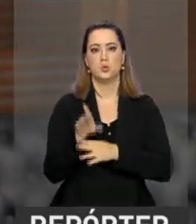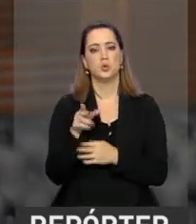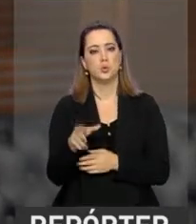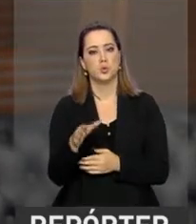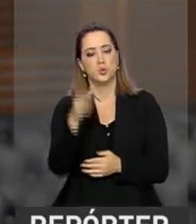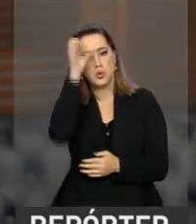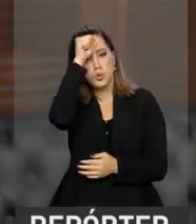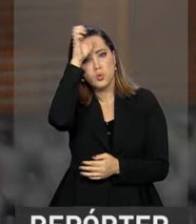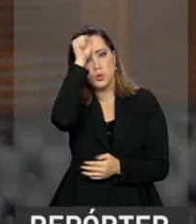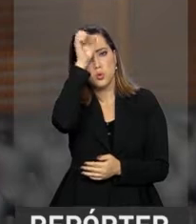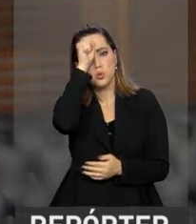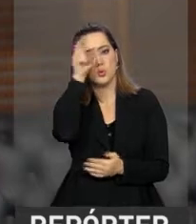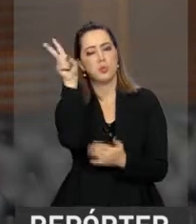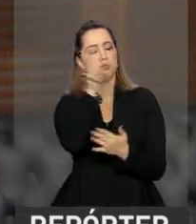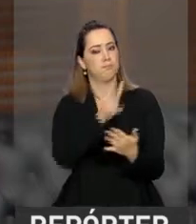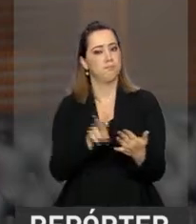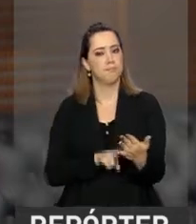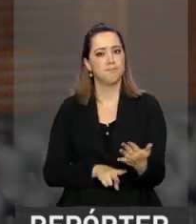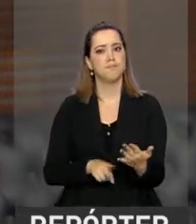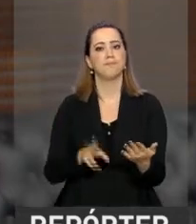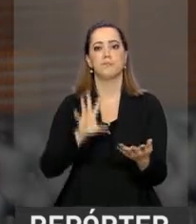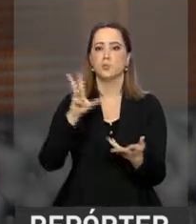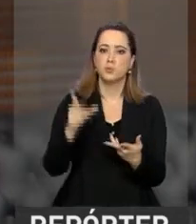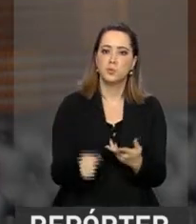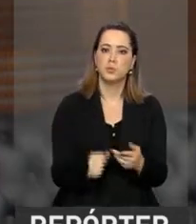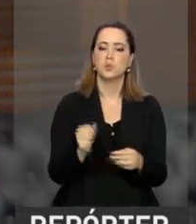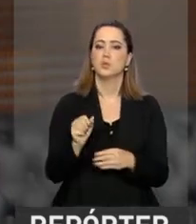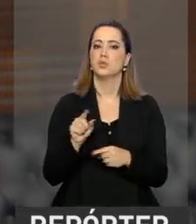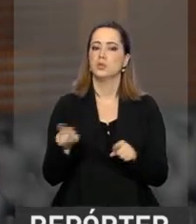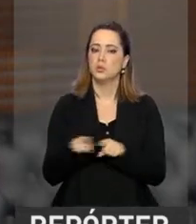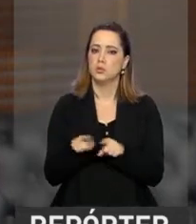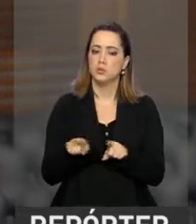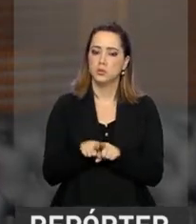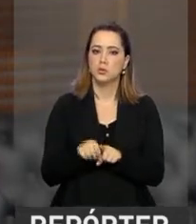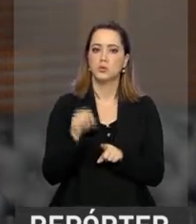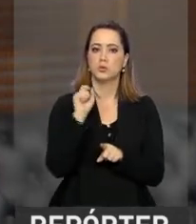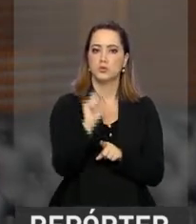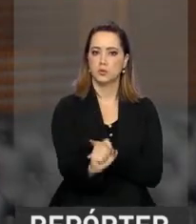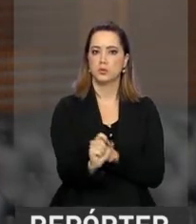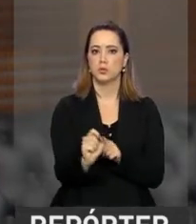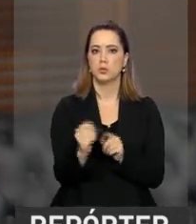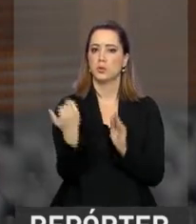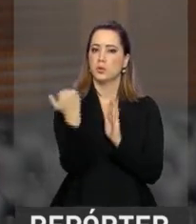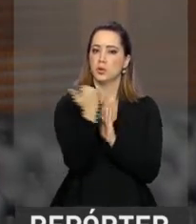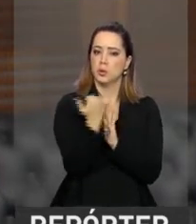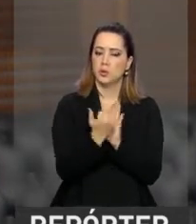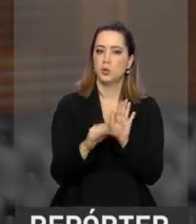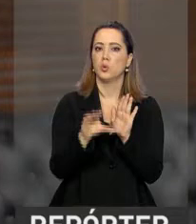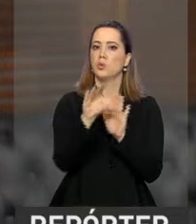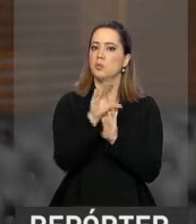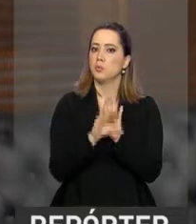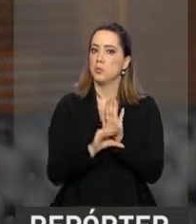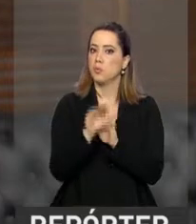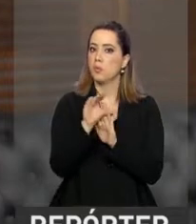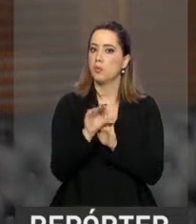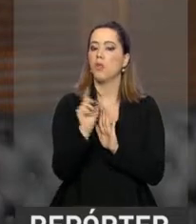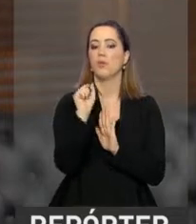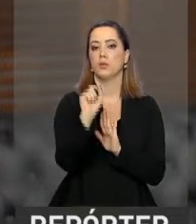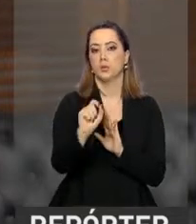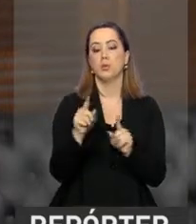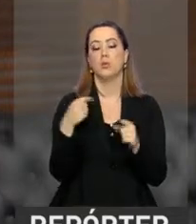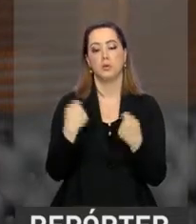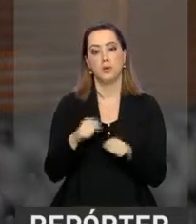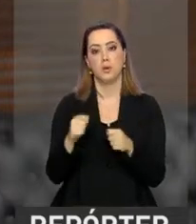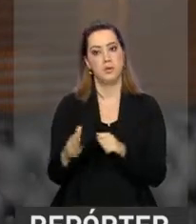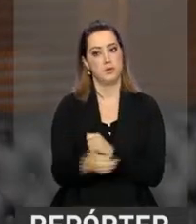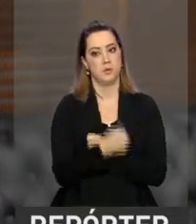alfabetização, ênfase na nova base nacional comum curricular, base nacional comum curricular